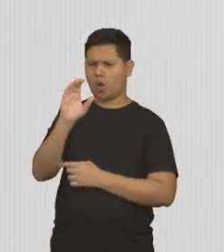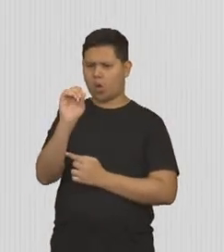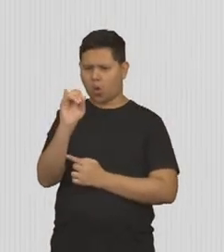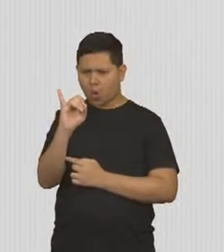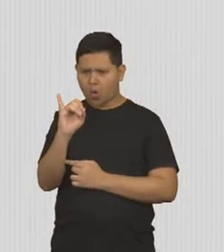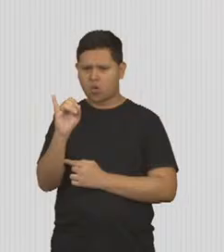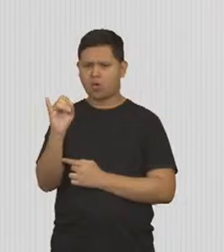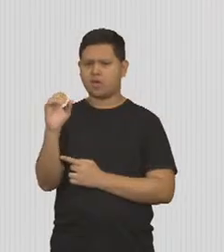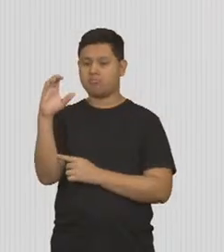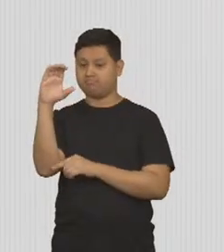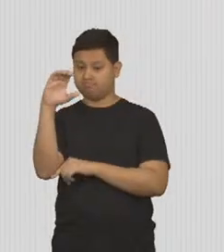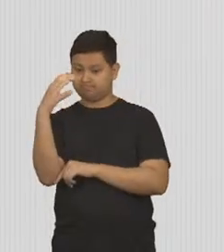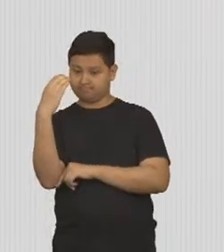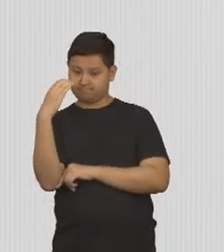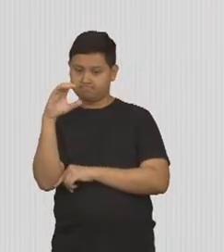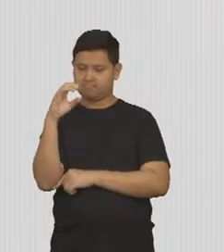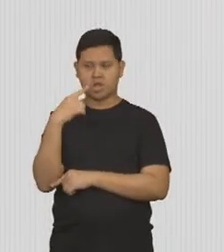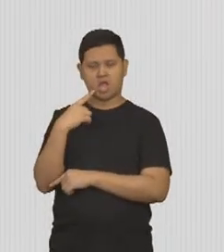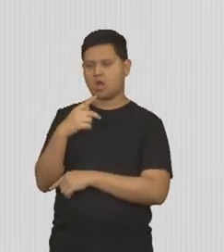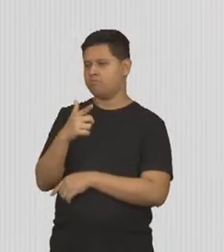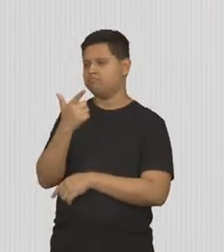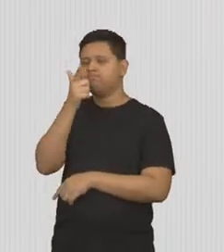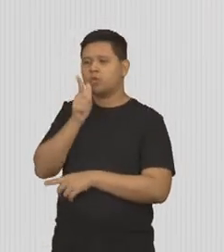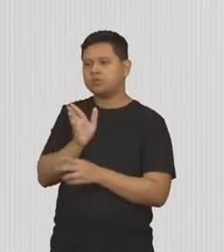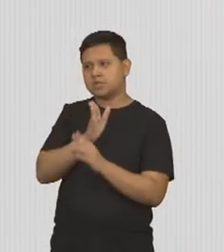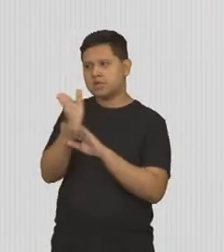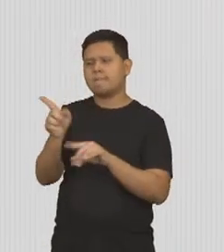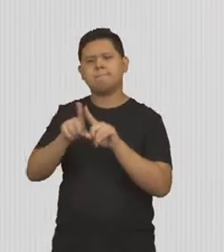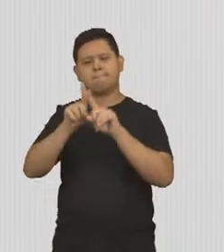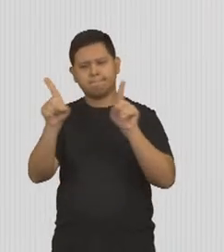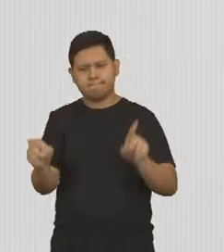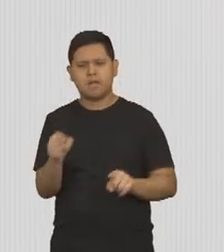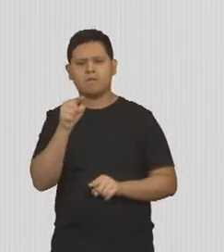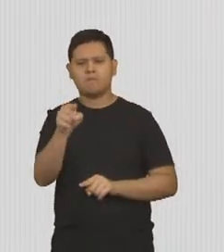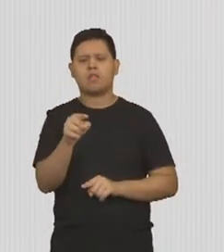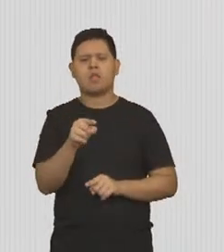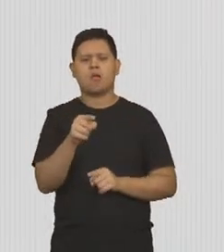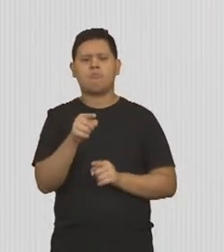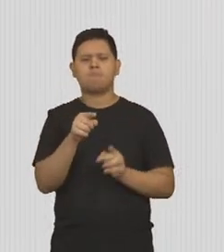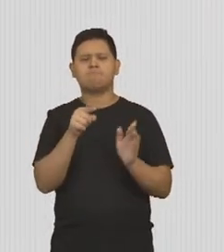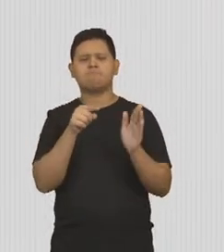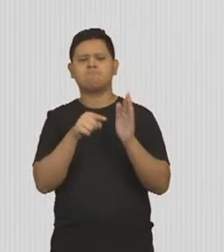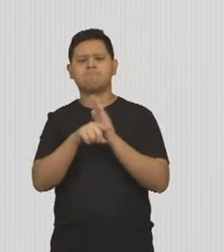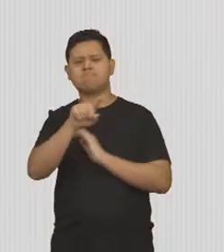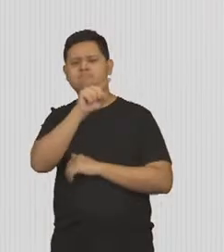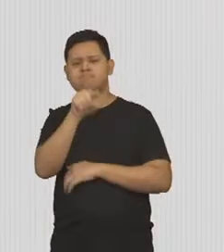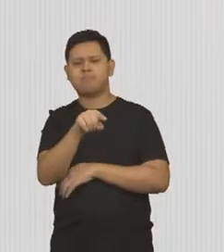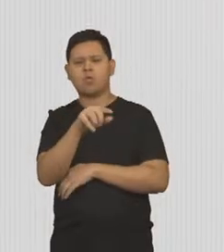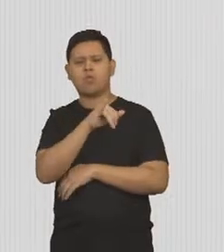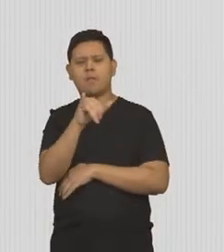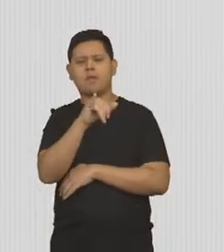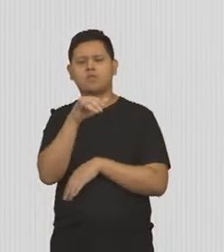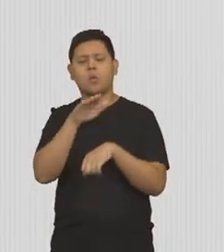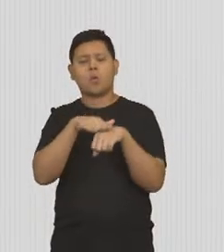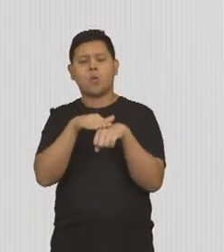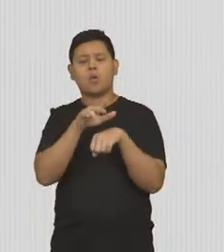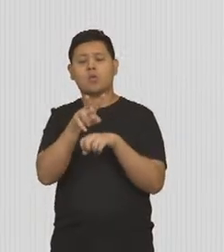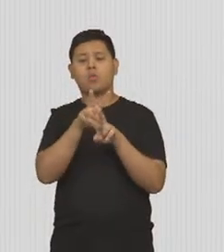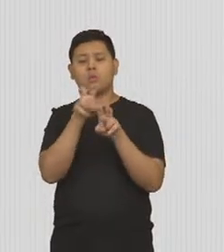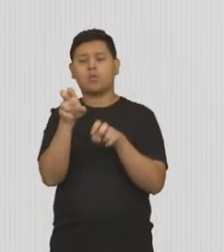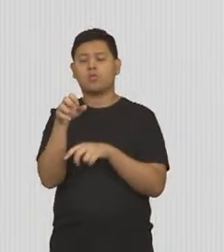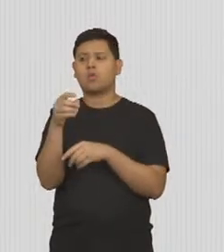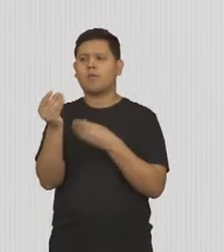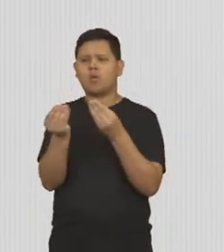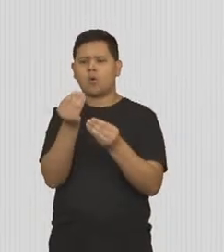2.0. Eu, infelizmente, não pude estar presente na inauguração, mas eu queria fazer um questionamento que eu acho que é muito relevante sobre a condução